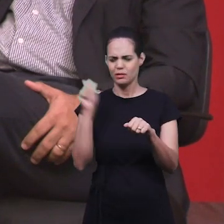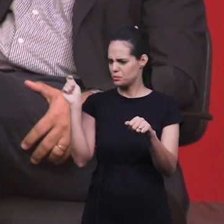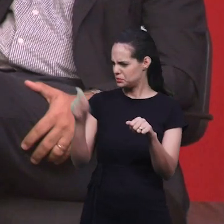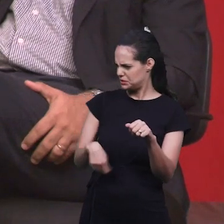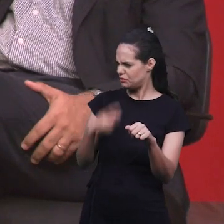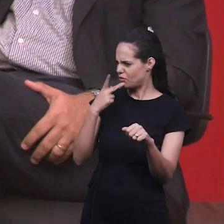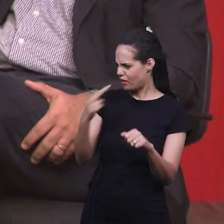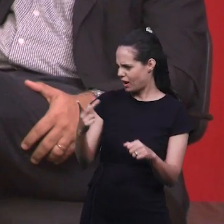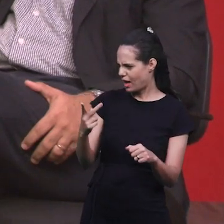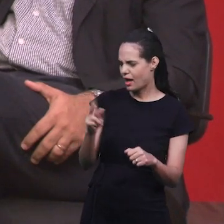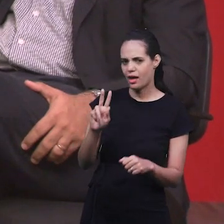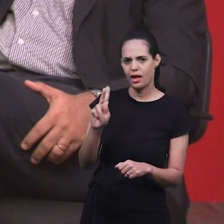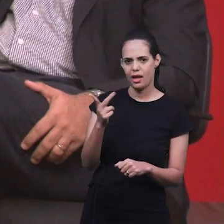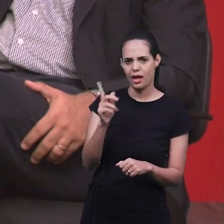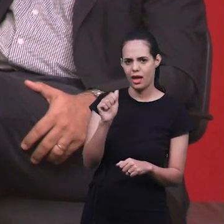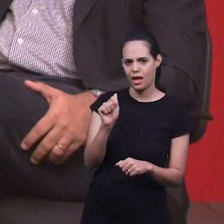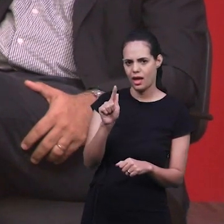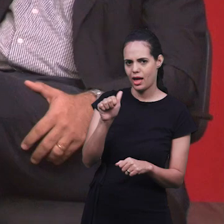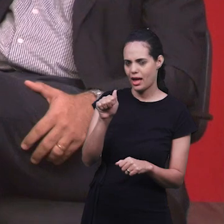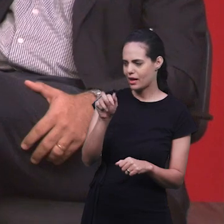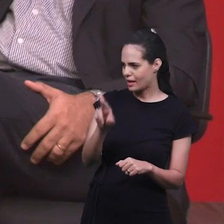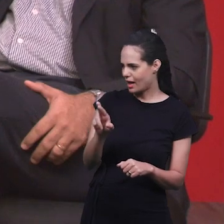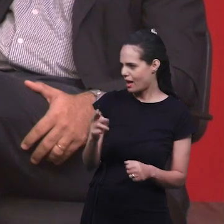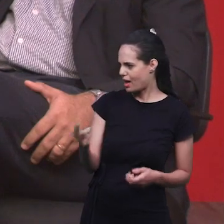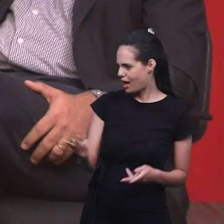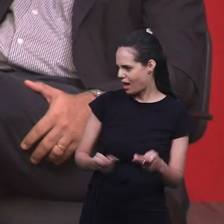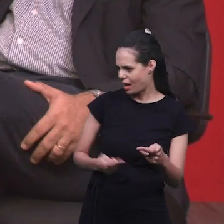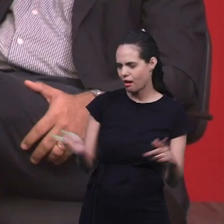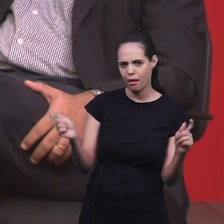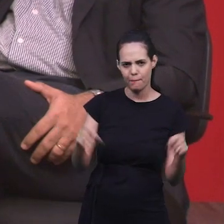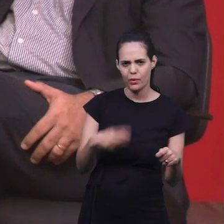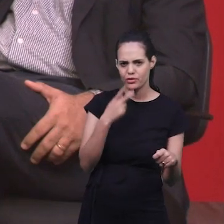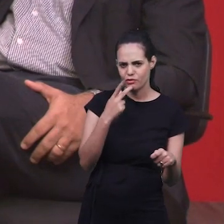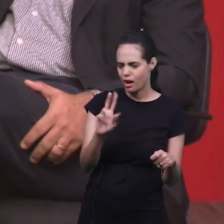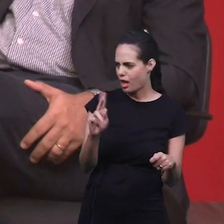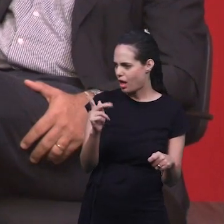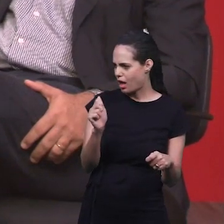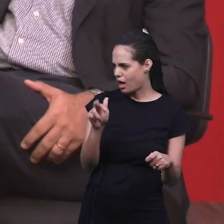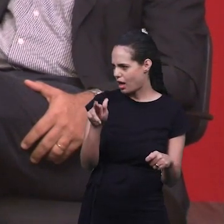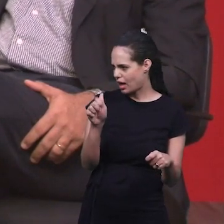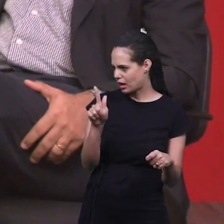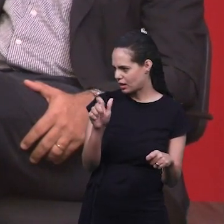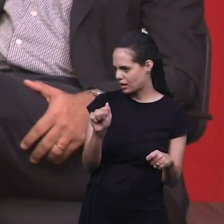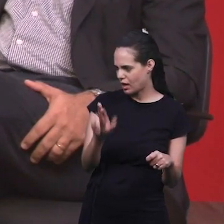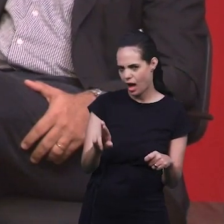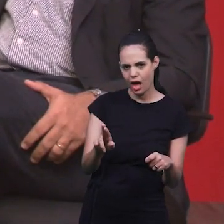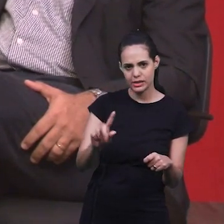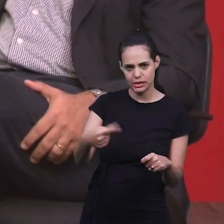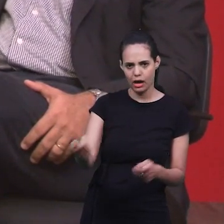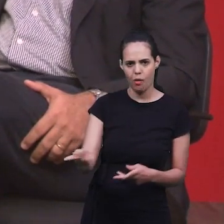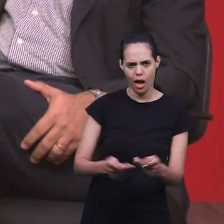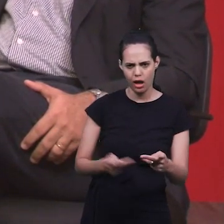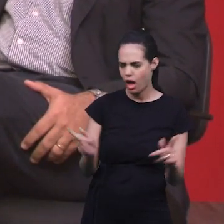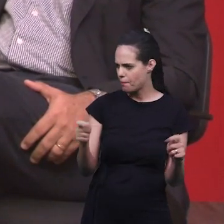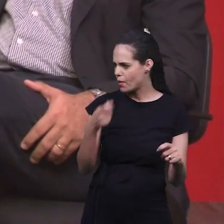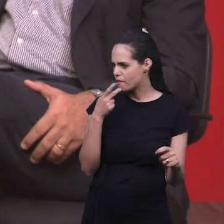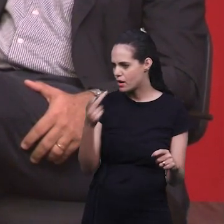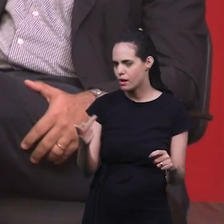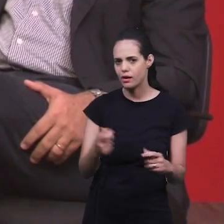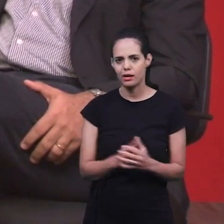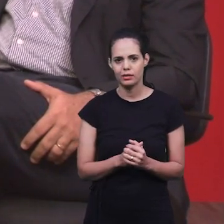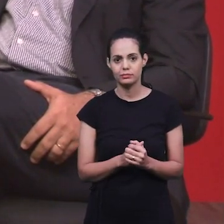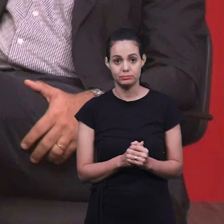Nosso tempo dá para falar sobre Agar? Uns 2 minutinhos aí para falar sobre Sara e Agar. Quer falar alguma